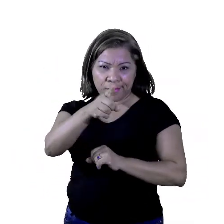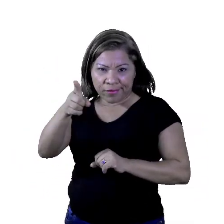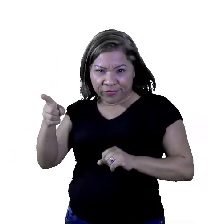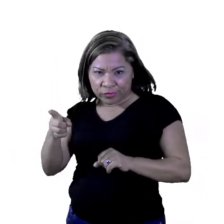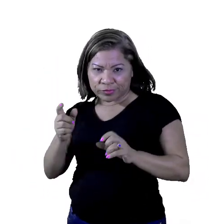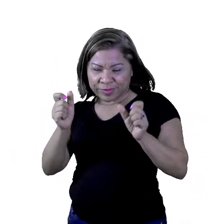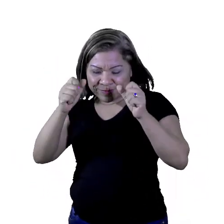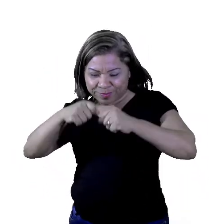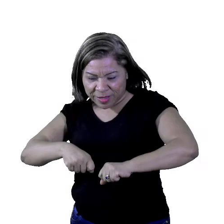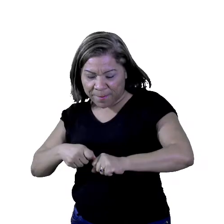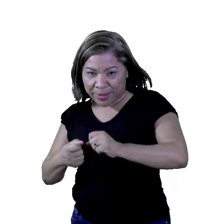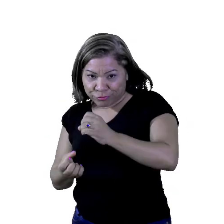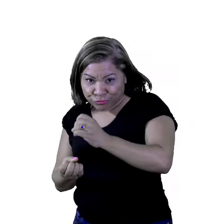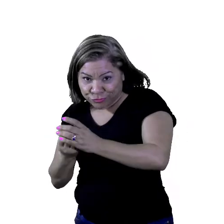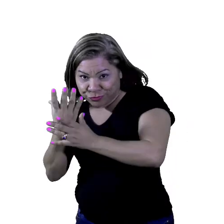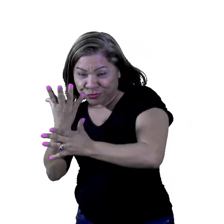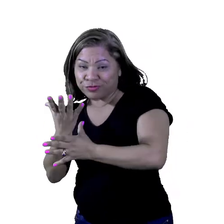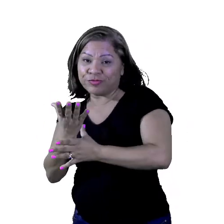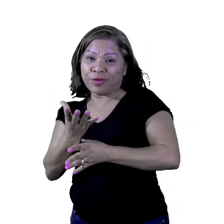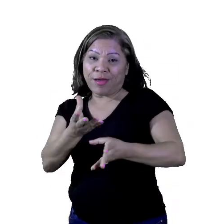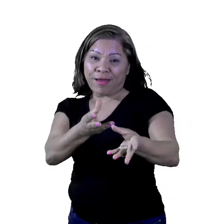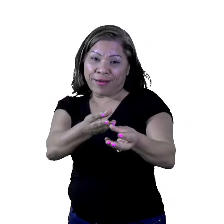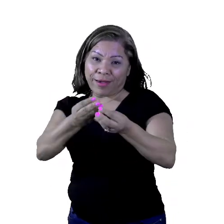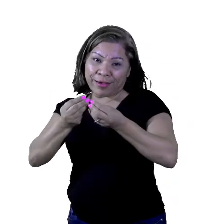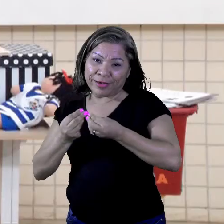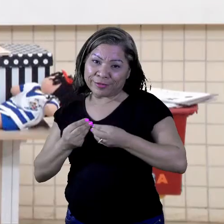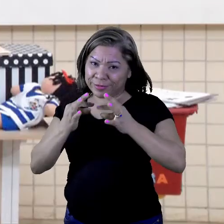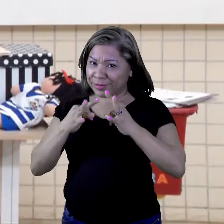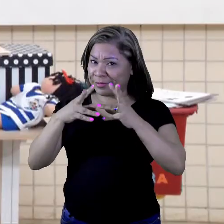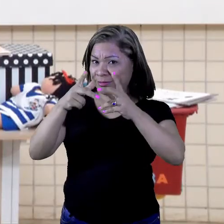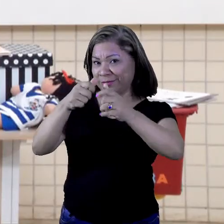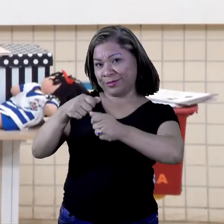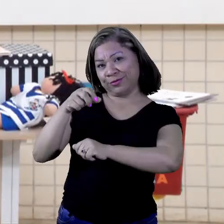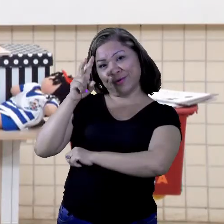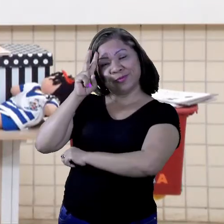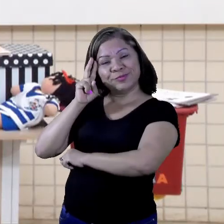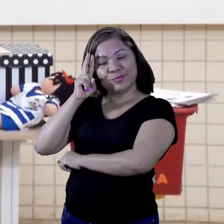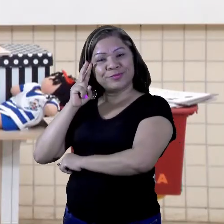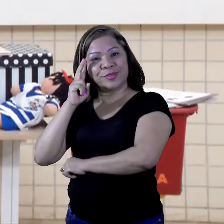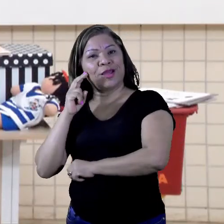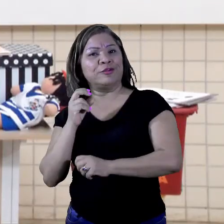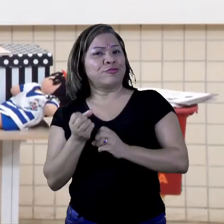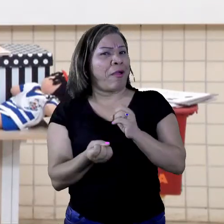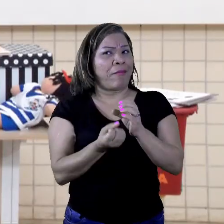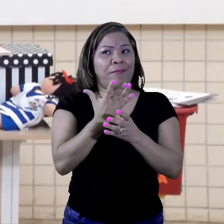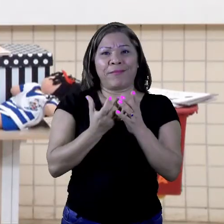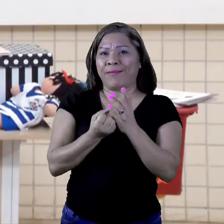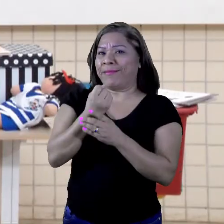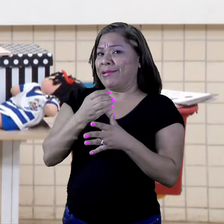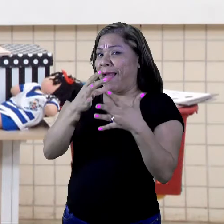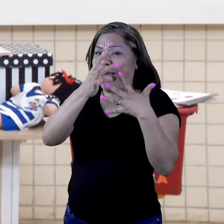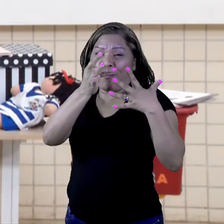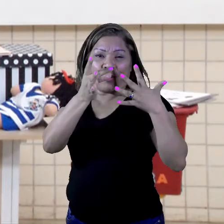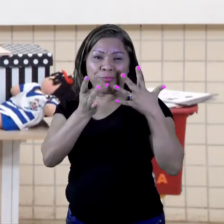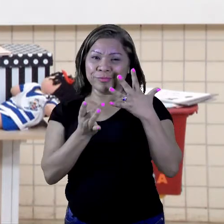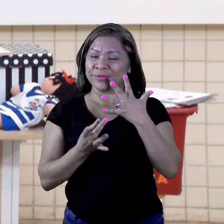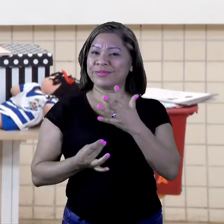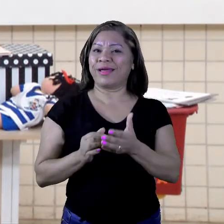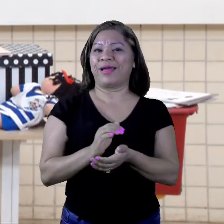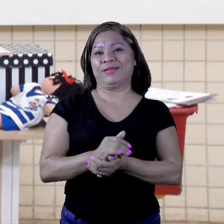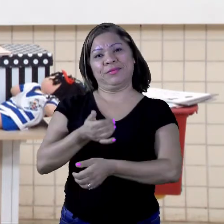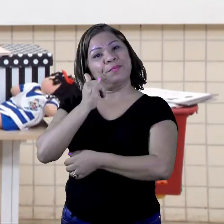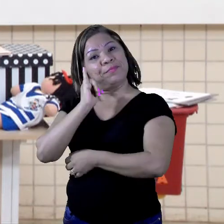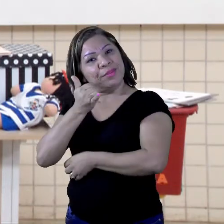compor e trazer toda uma história, compor toda uma narrativa, contando os detalhes. Lembra que narrativa é o quê?